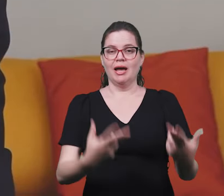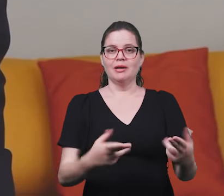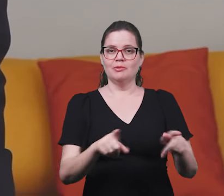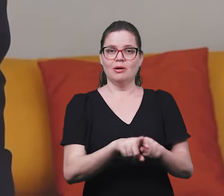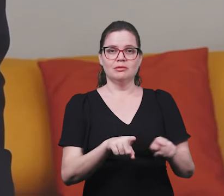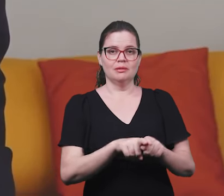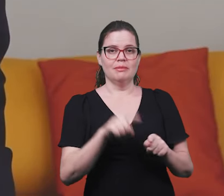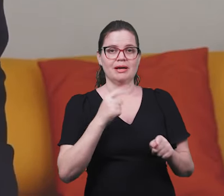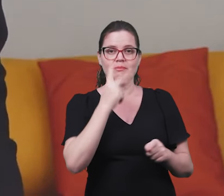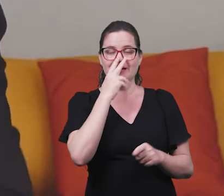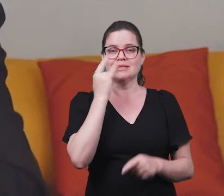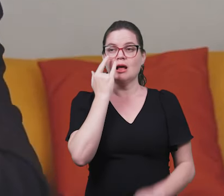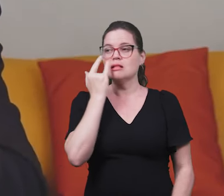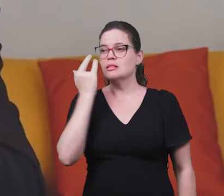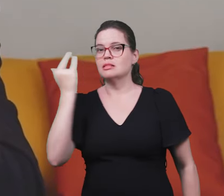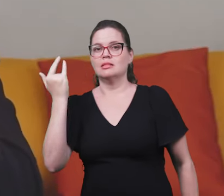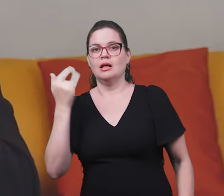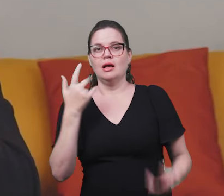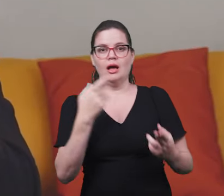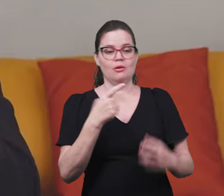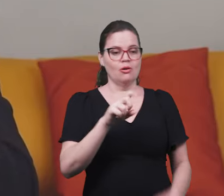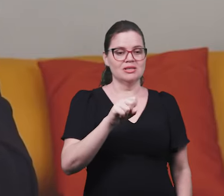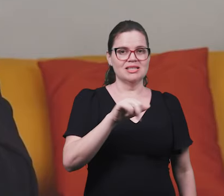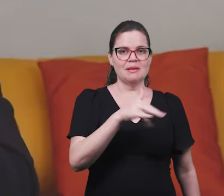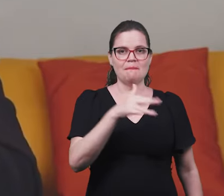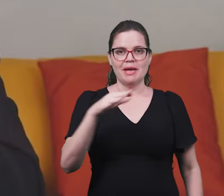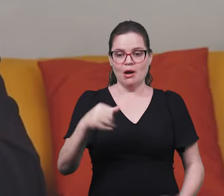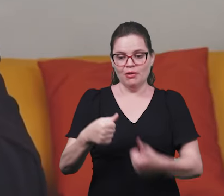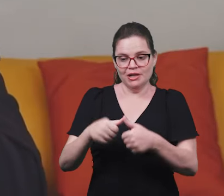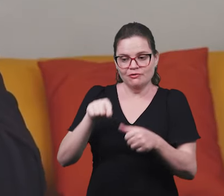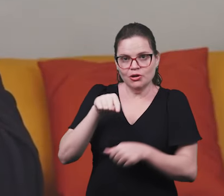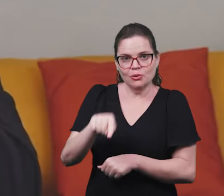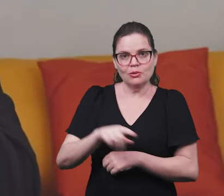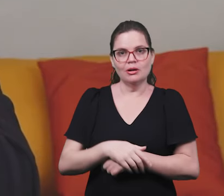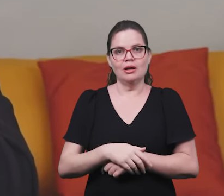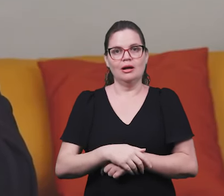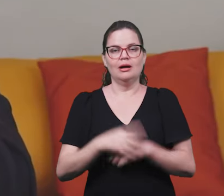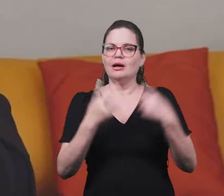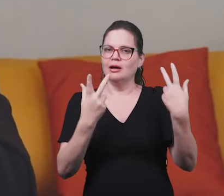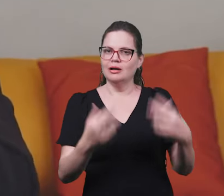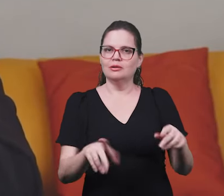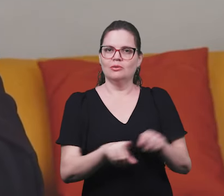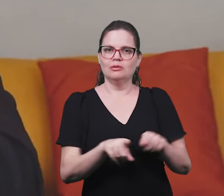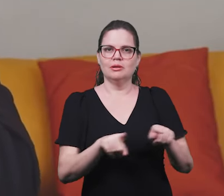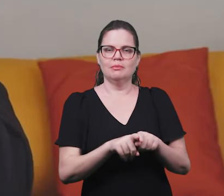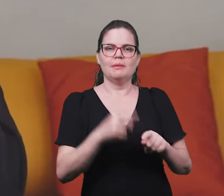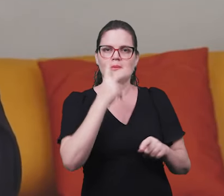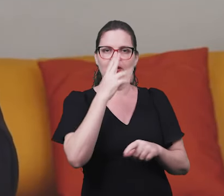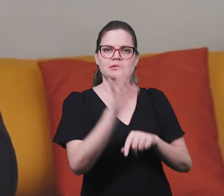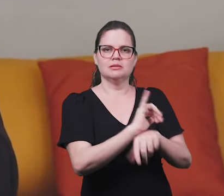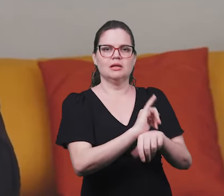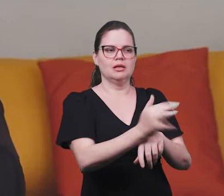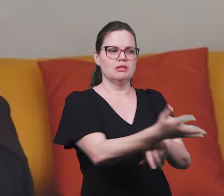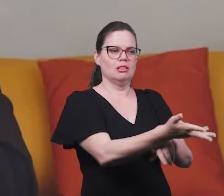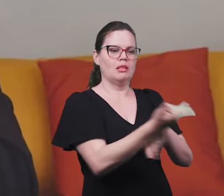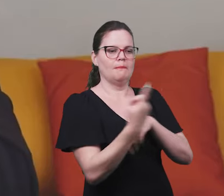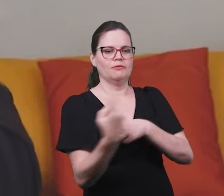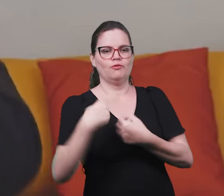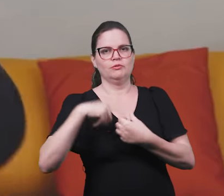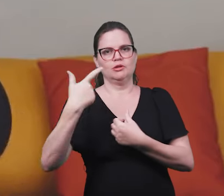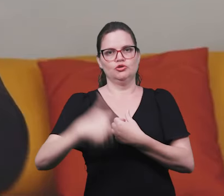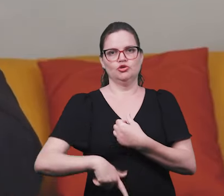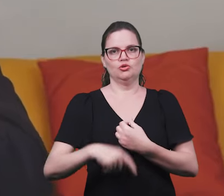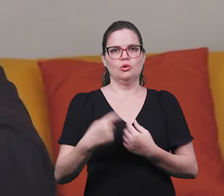ficou ali. Então tudo isso faz parte da estratagema de José para fazer com que eles não se